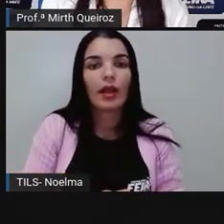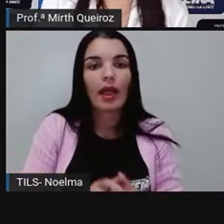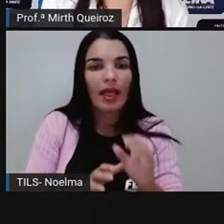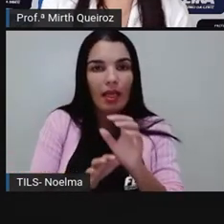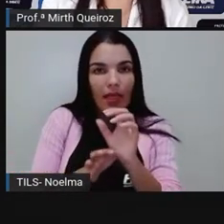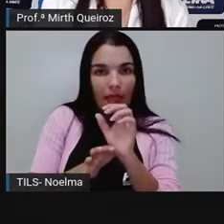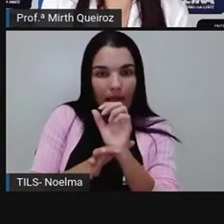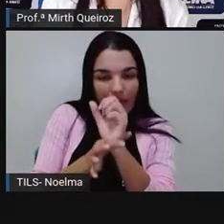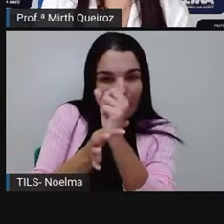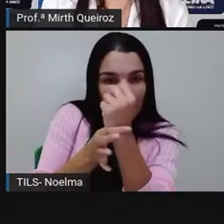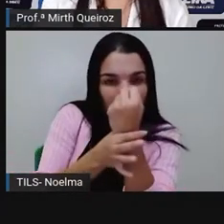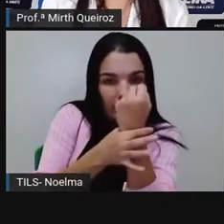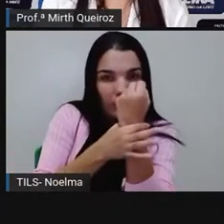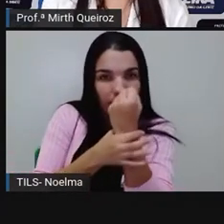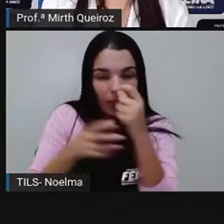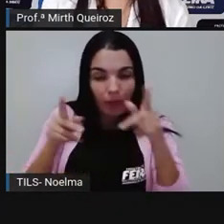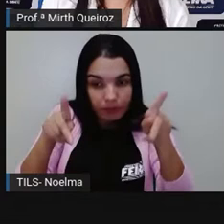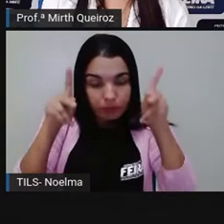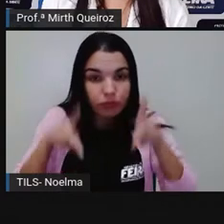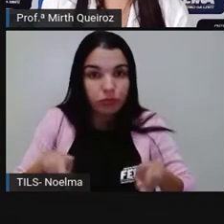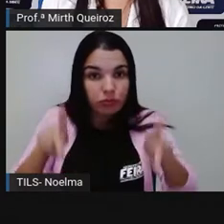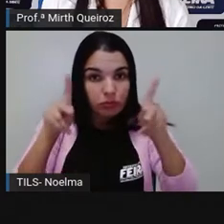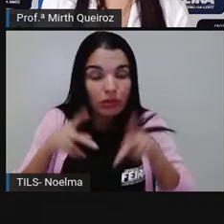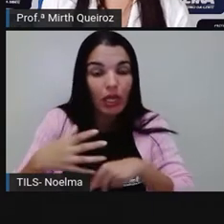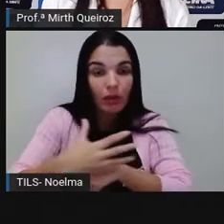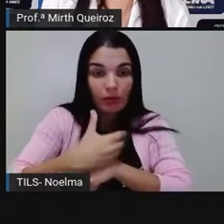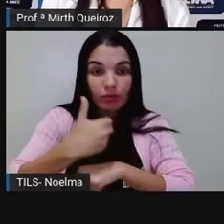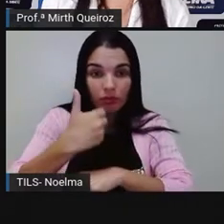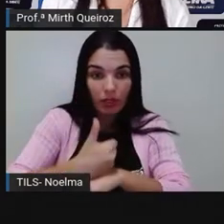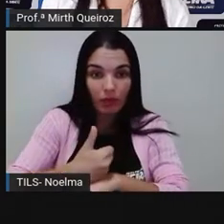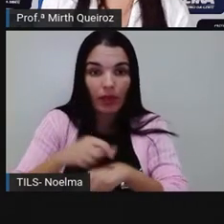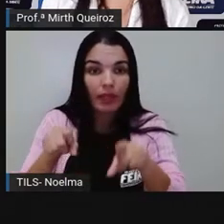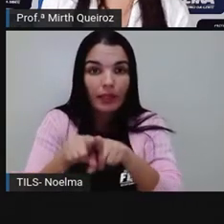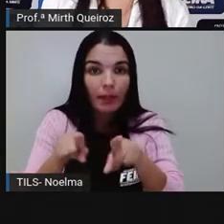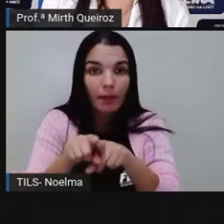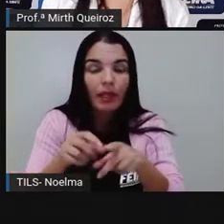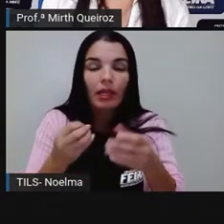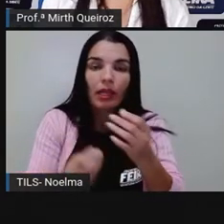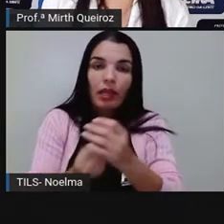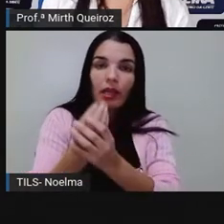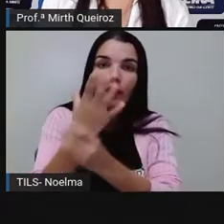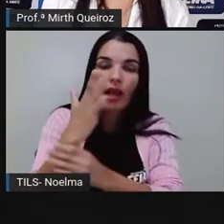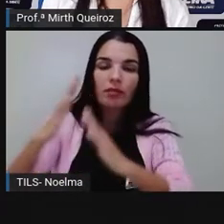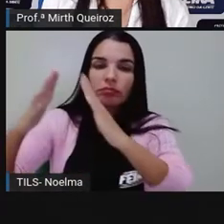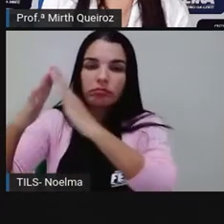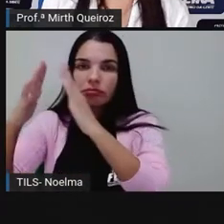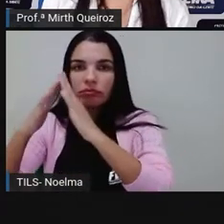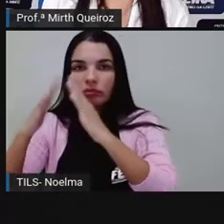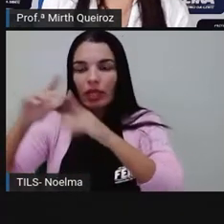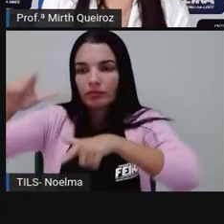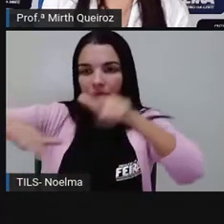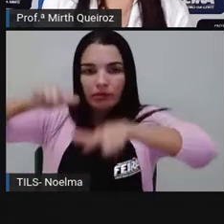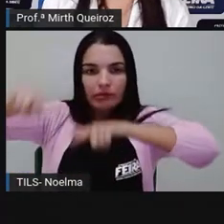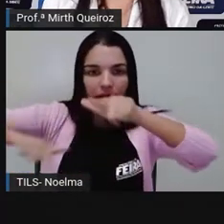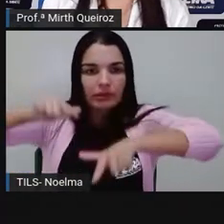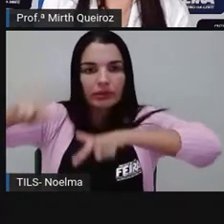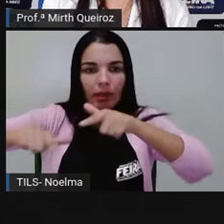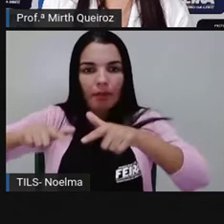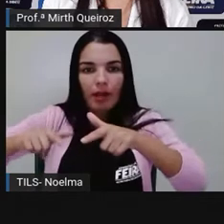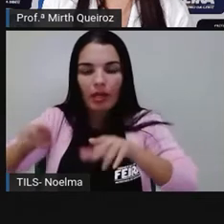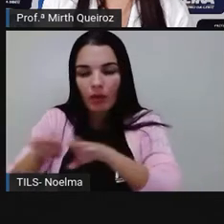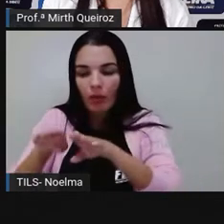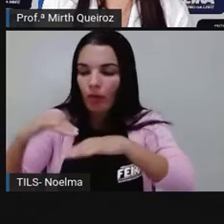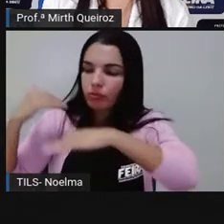defender a população colonial e a criação de engenhos e, principalmente, cuidar do